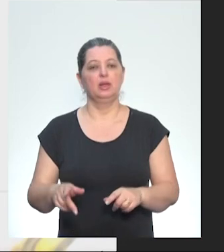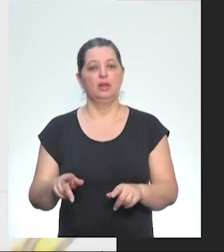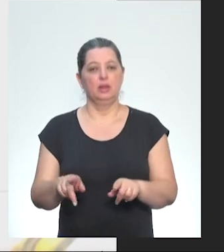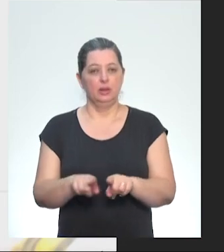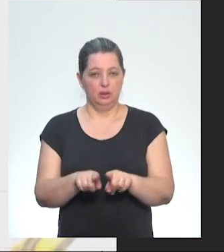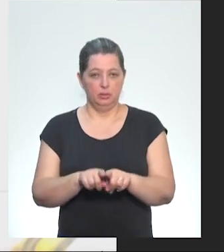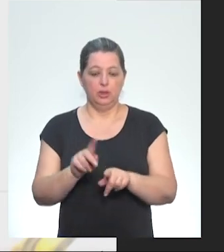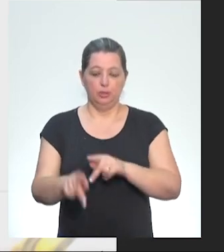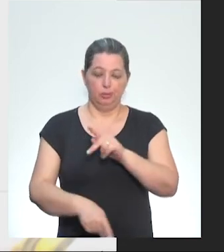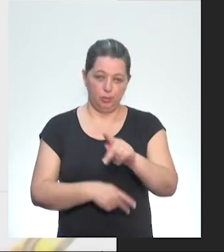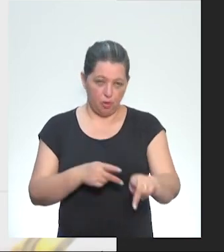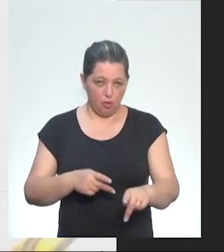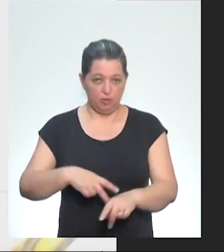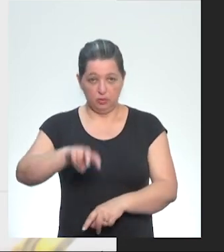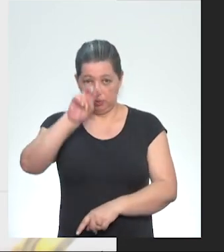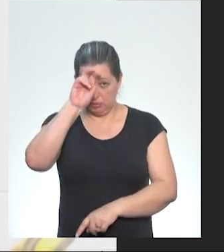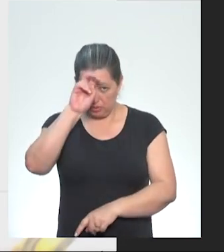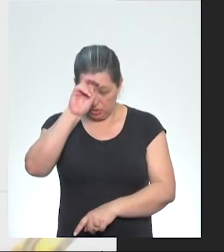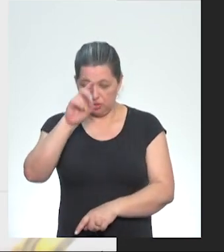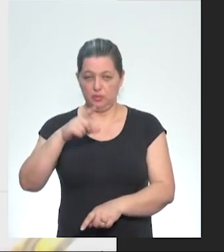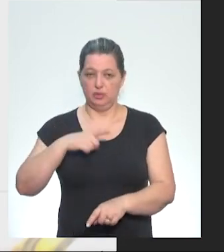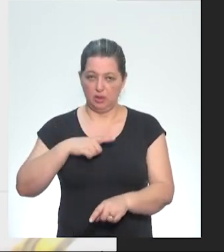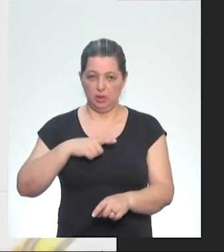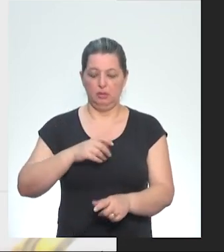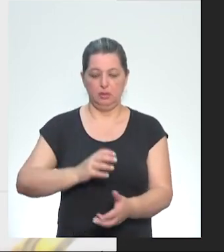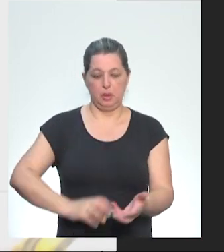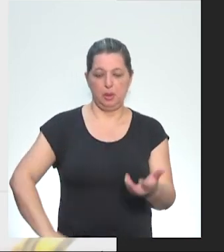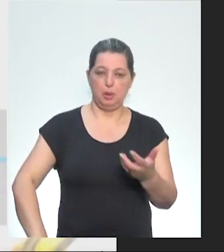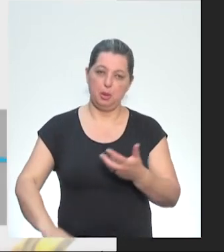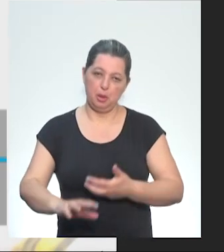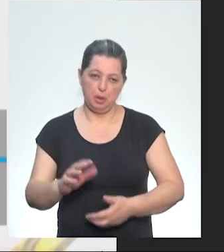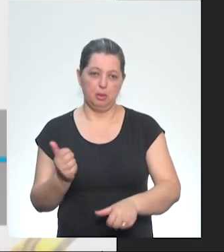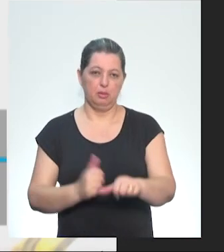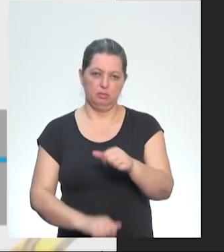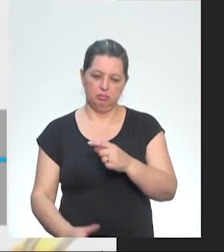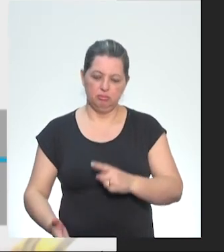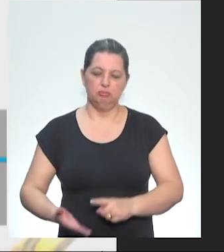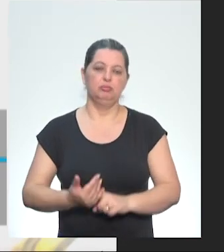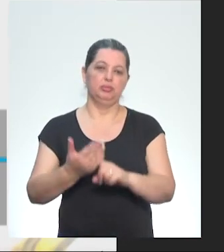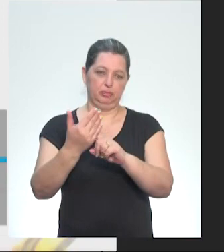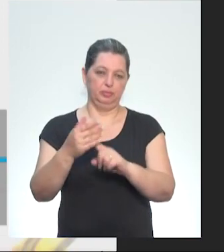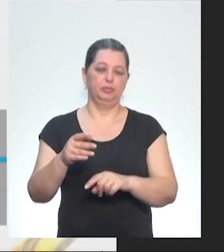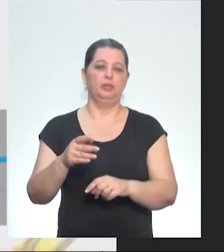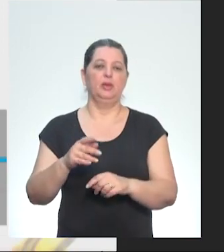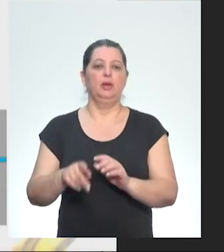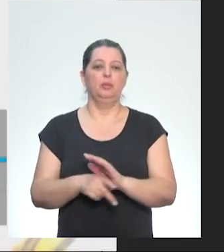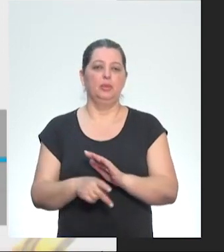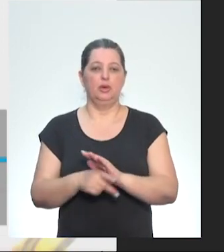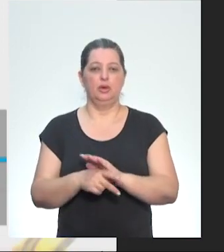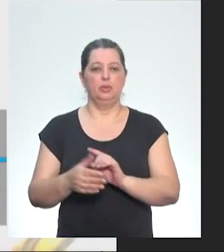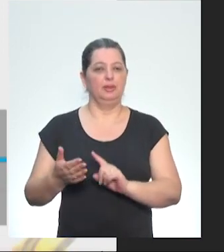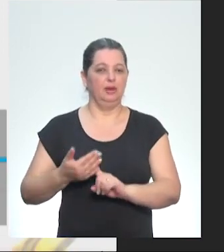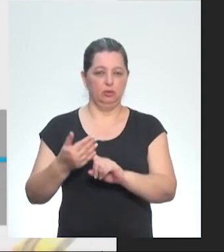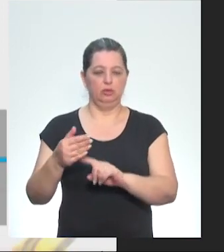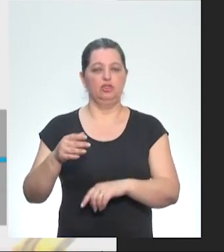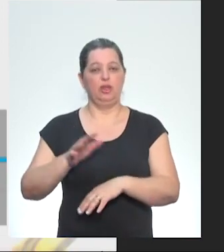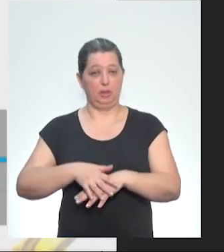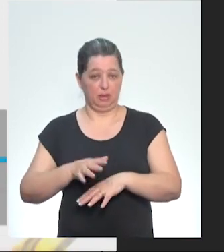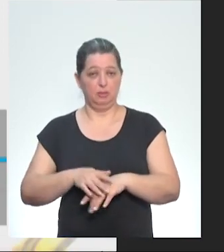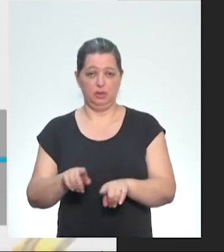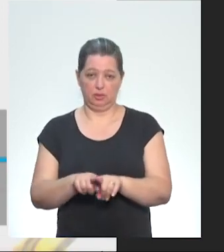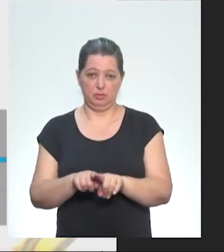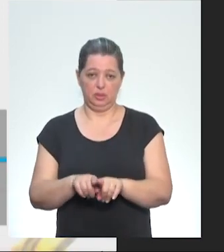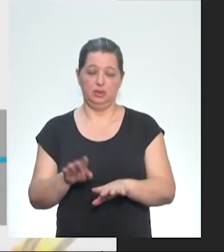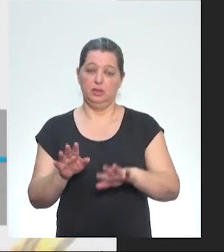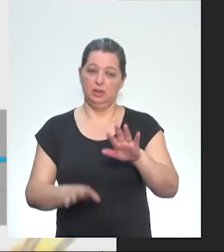que teve grandes avanços e feitos dentro da área de tecnologia, de matemática, né? E por mais que as representações na mídia,